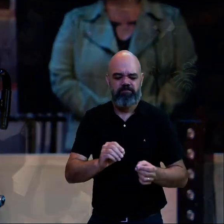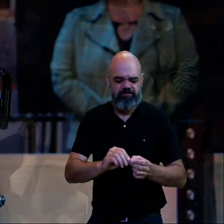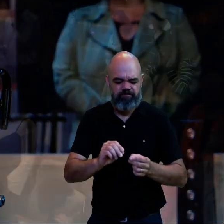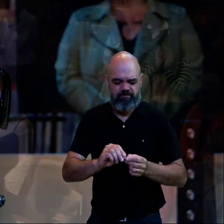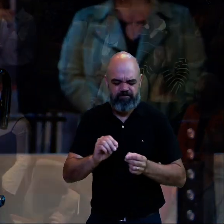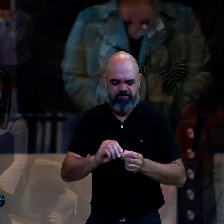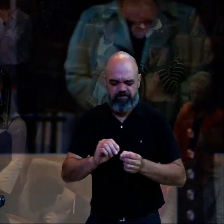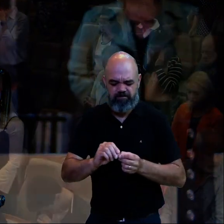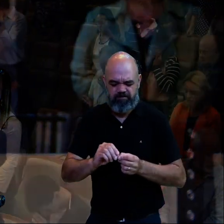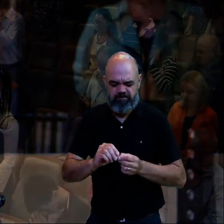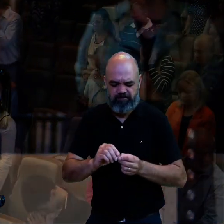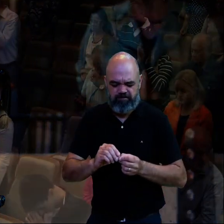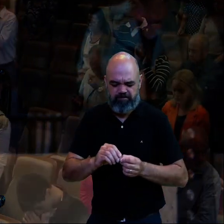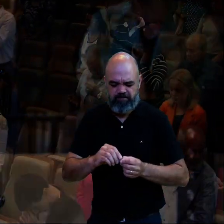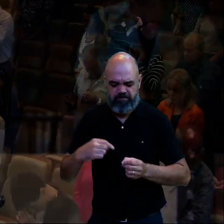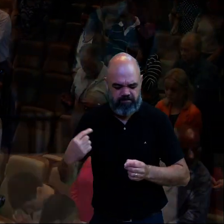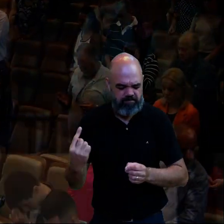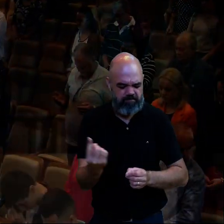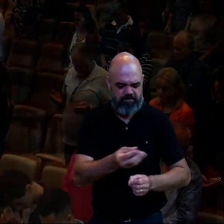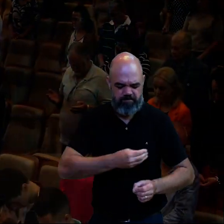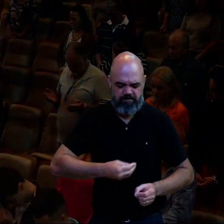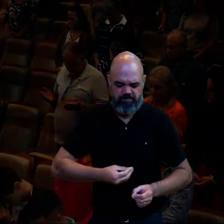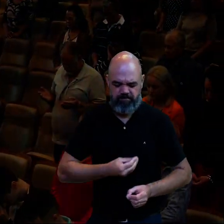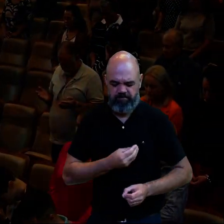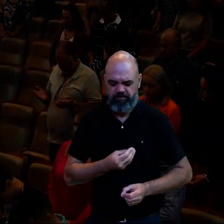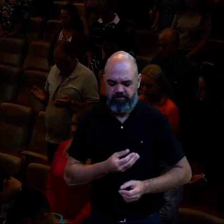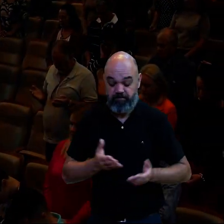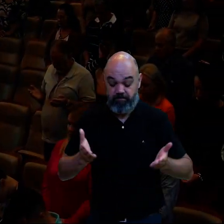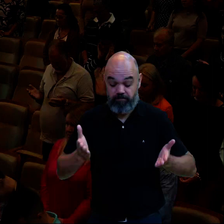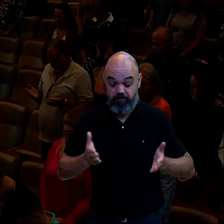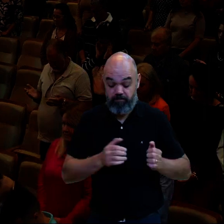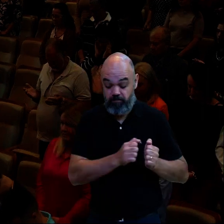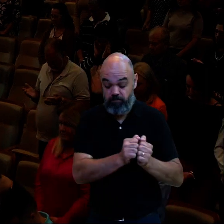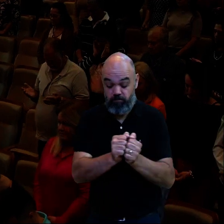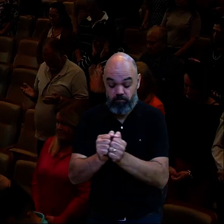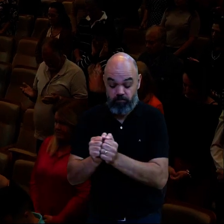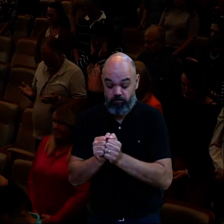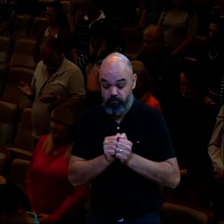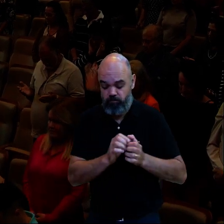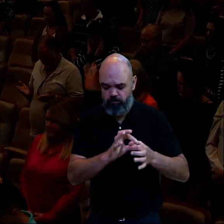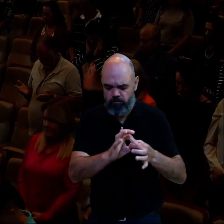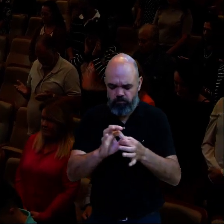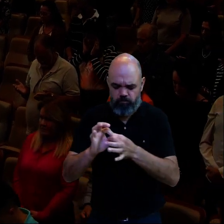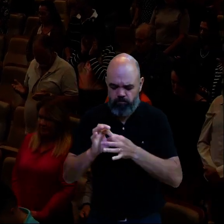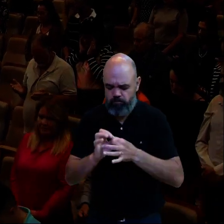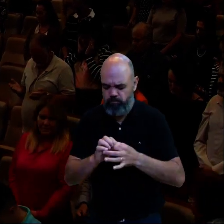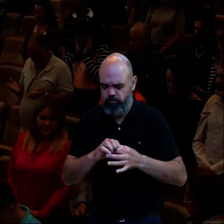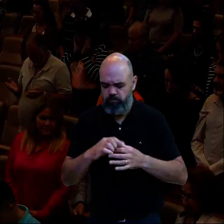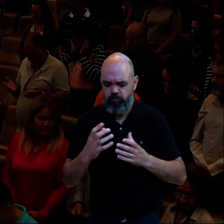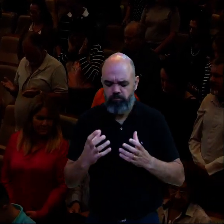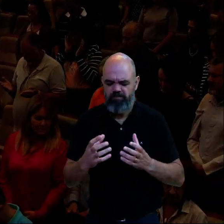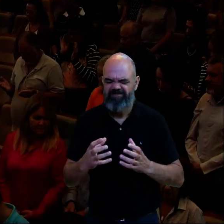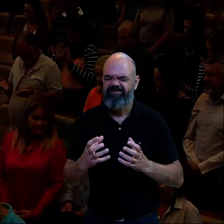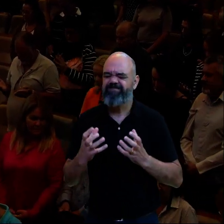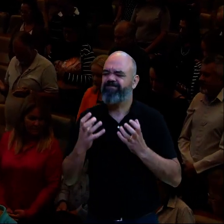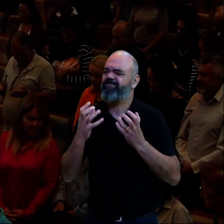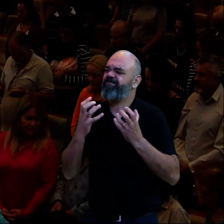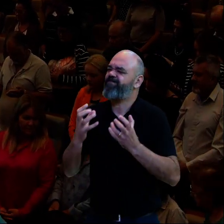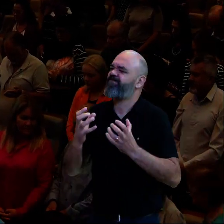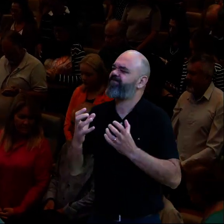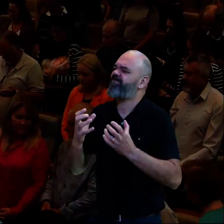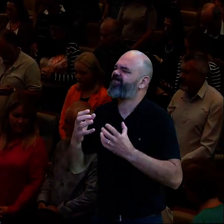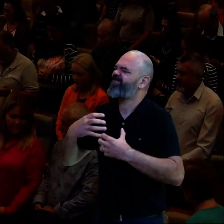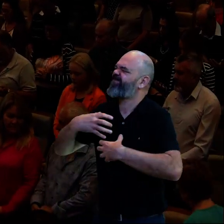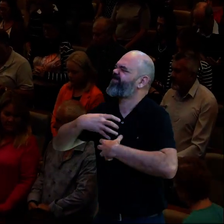presença. E agora, neste momento, juntos aqui, reunidos, nós queremos, em um só sentimento,